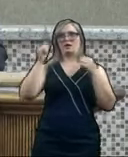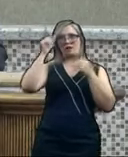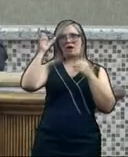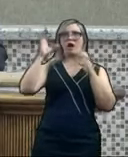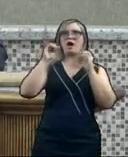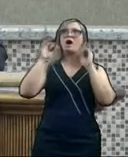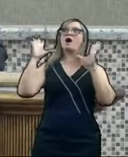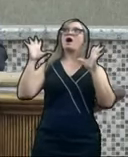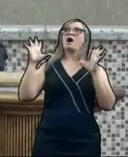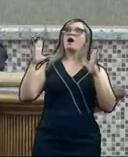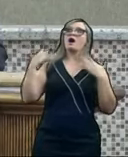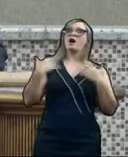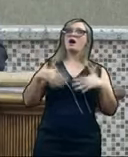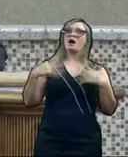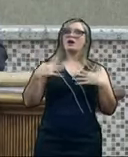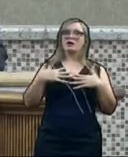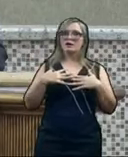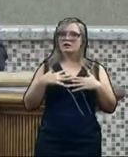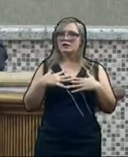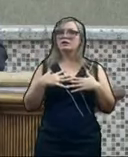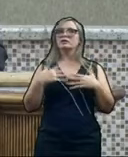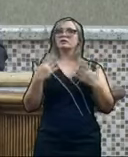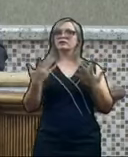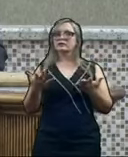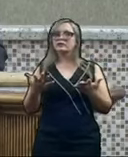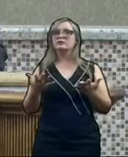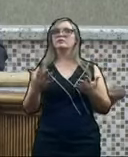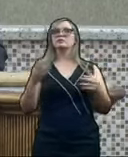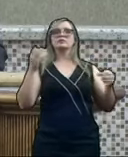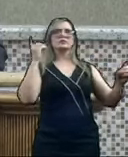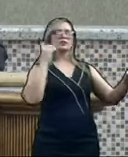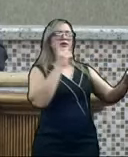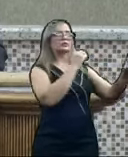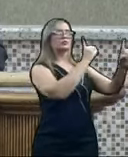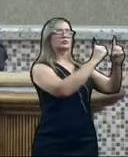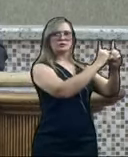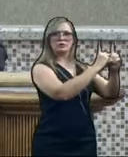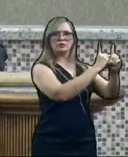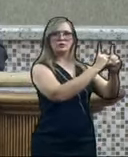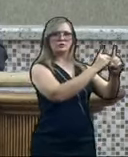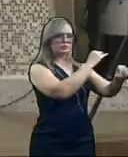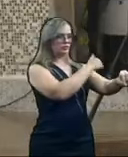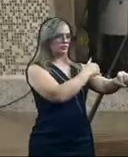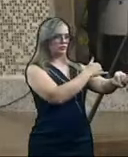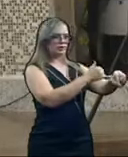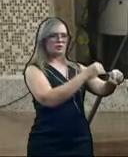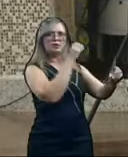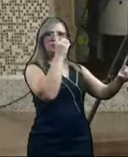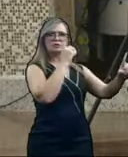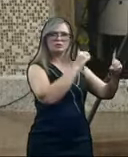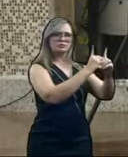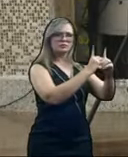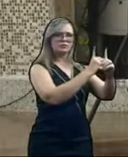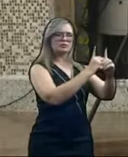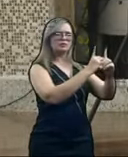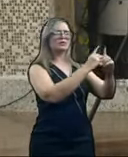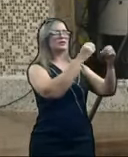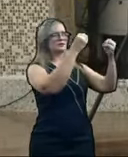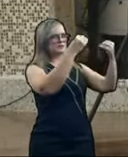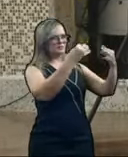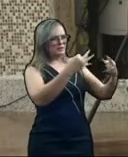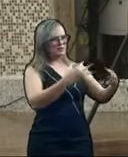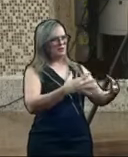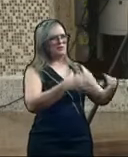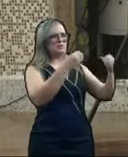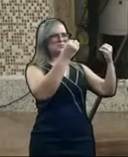Oi e aí então a um reconcilio entre labão ali alma antes de se reconciliam a lavada de roupa suja